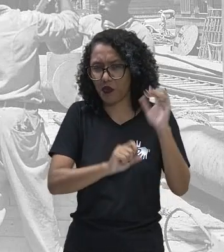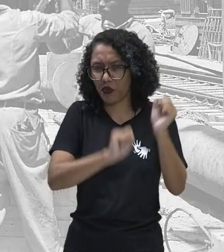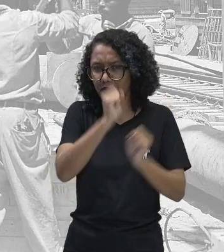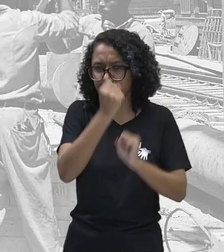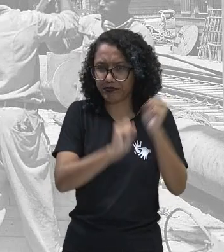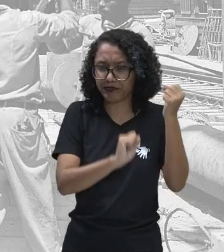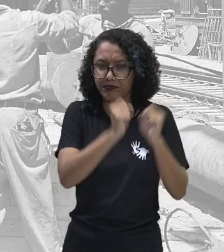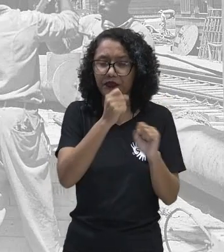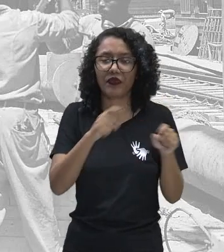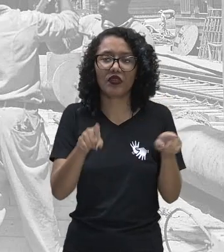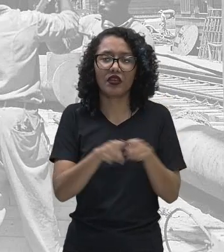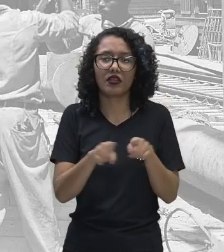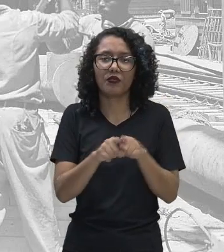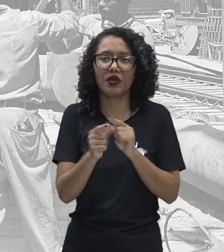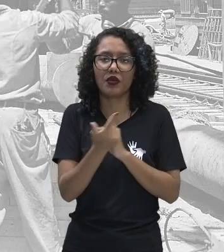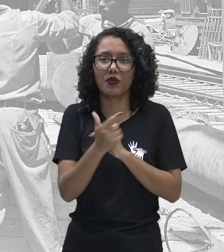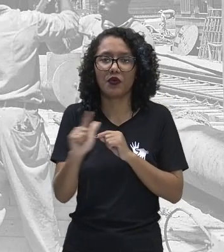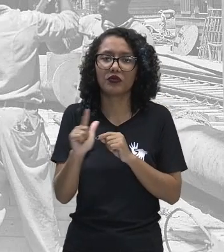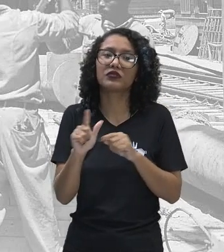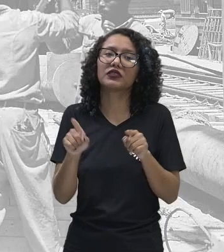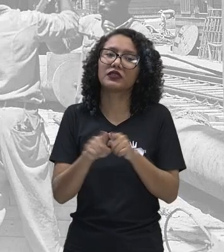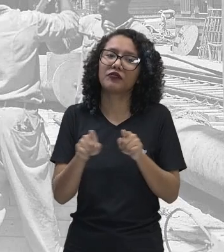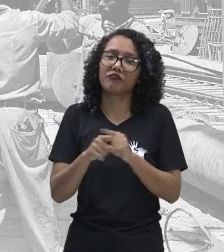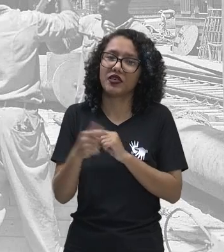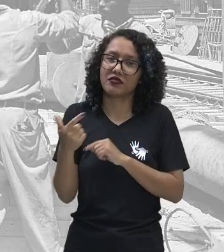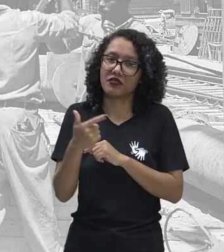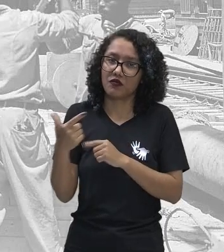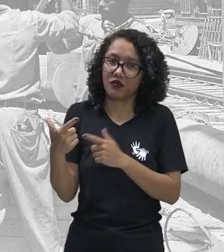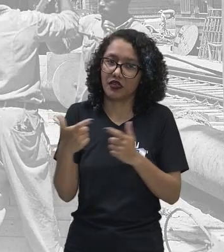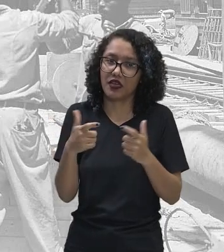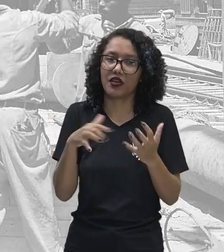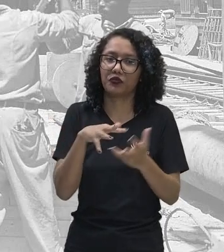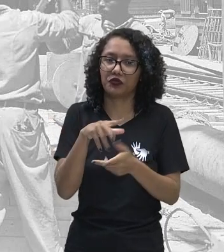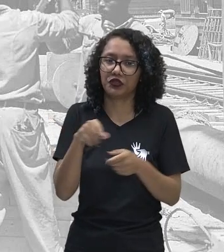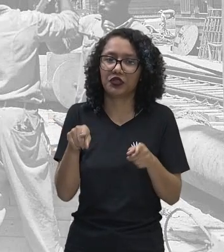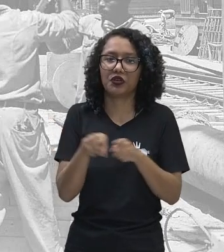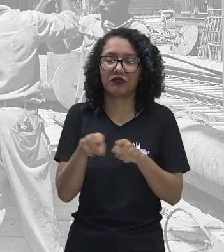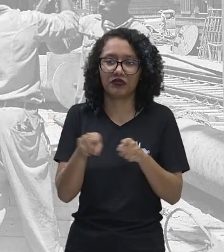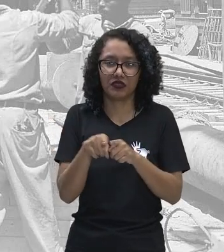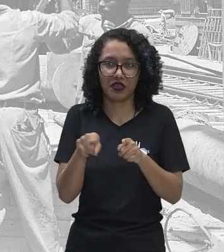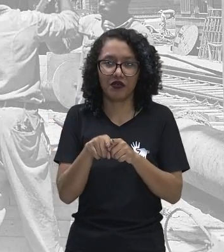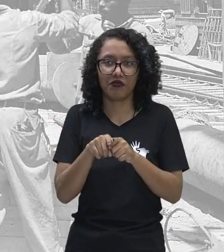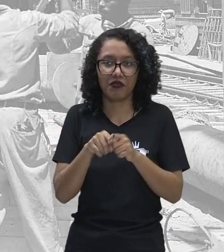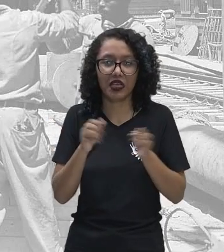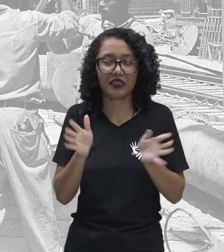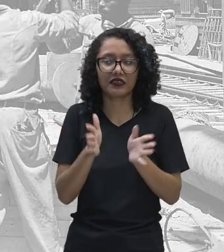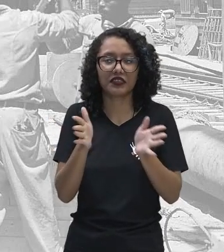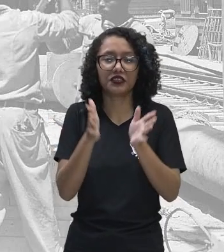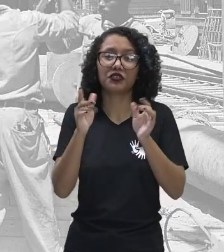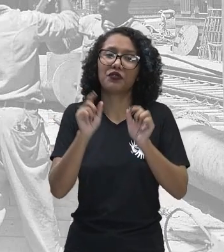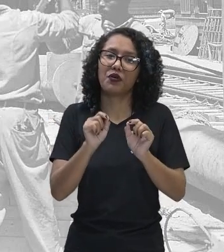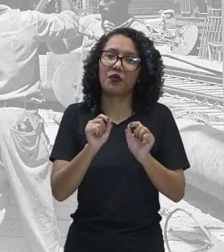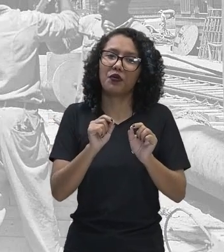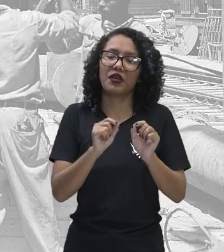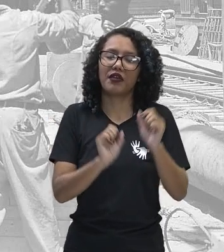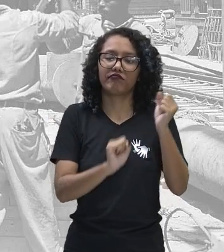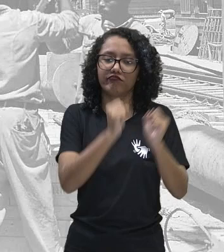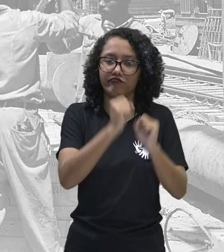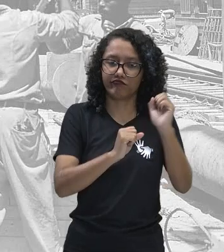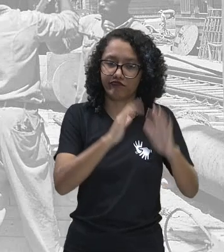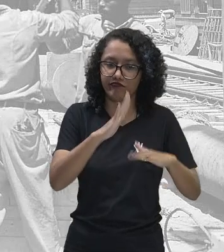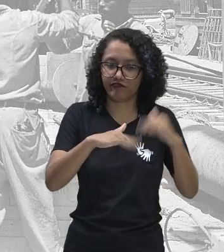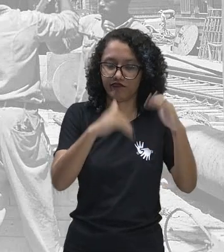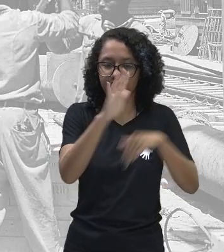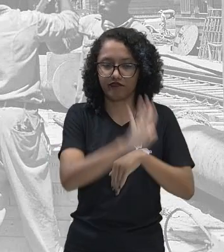também a presença da Segunda Guerra Mundial, que também vai favorecer o desenvolvimento da indústria nacional. Por quê?